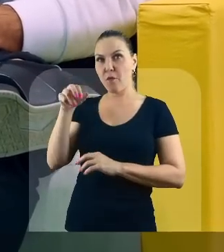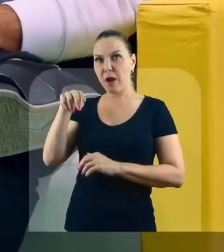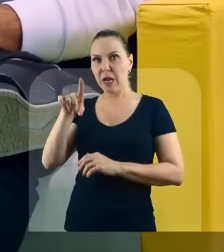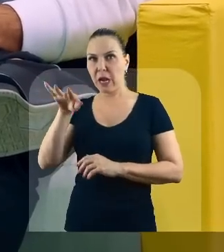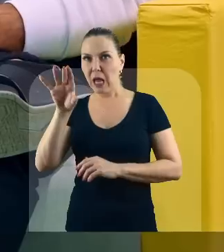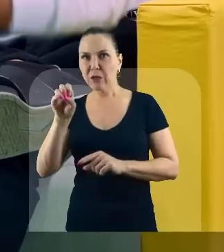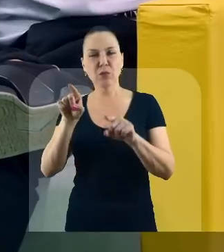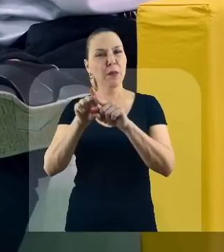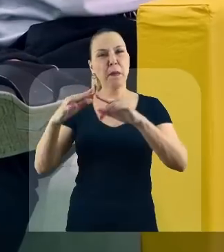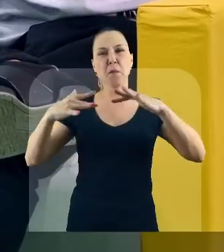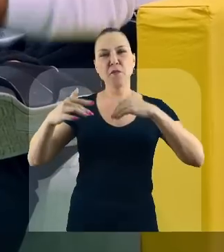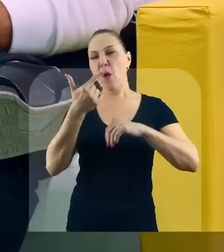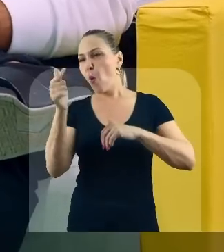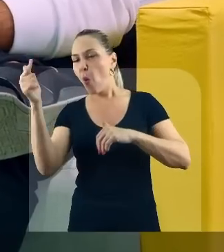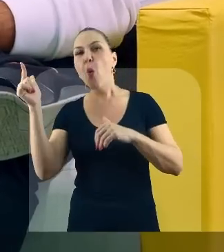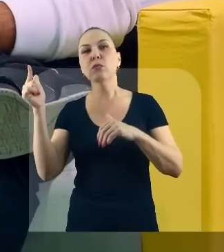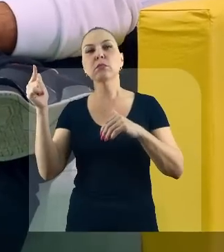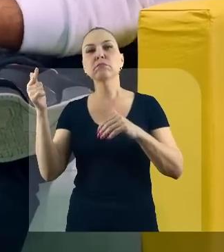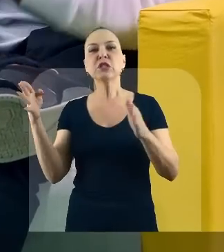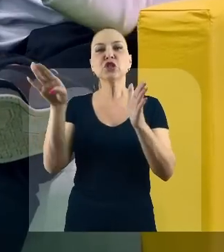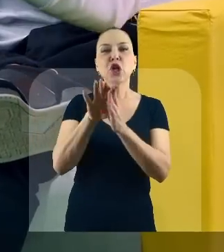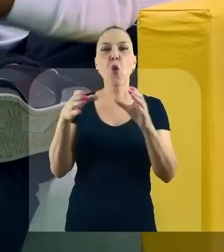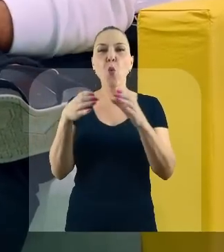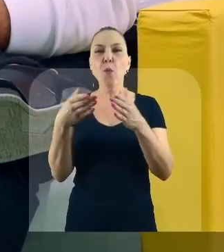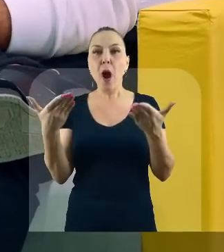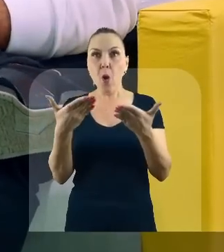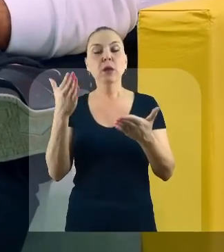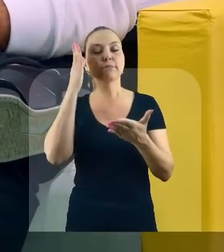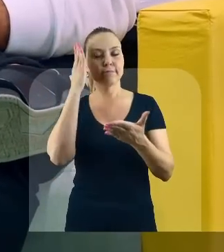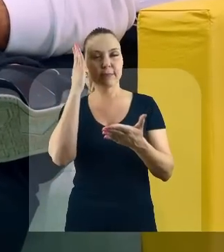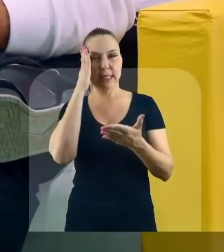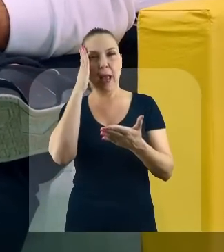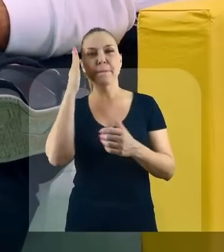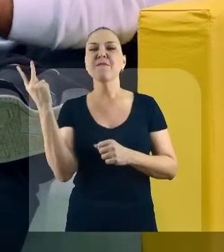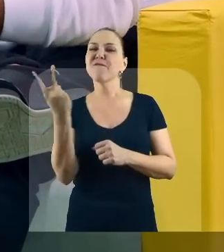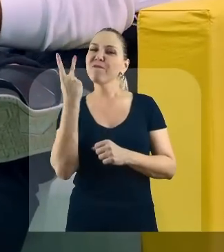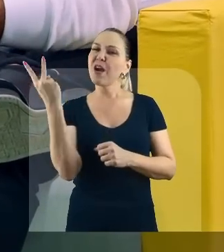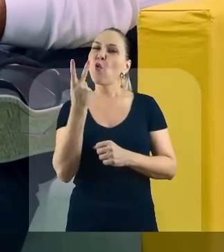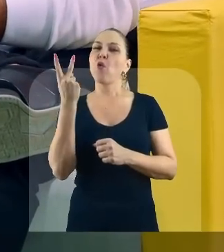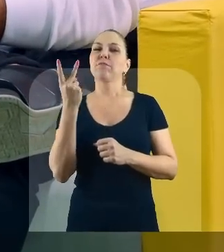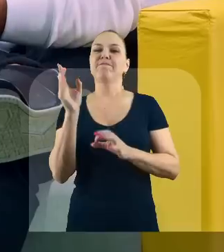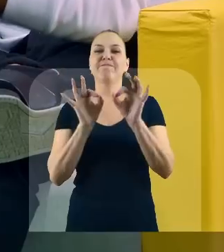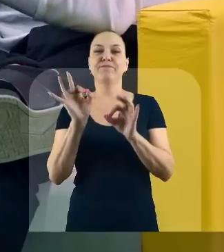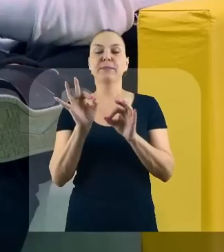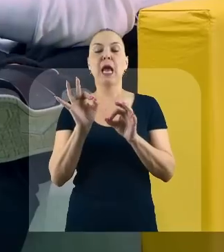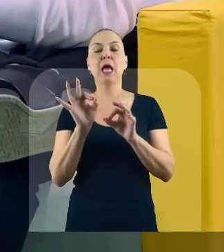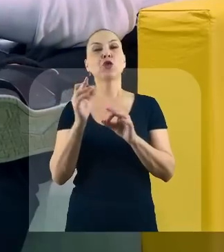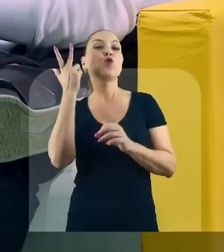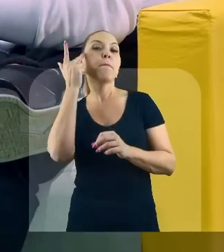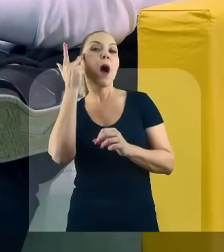turma aí que veio de movimentos passados, sabe que os princípios e os valores são construídos geralmente dentro da